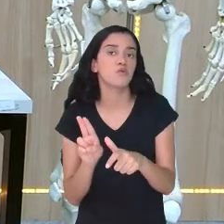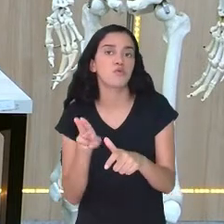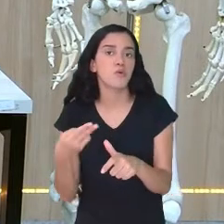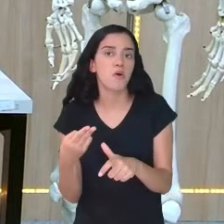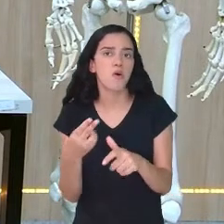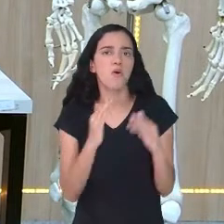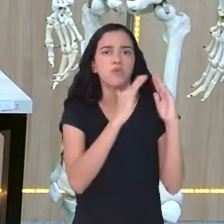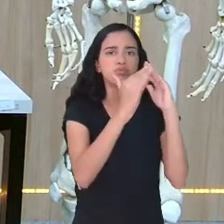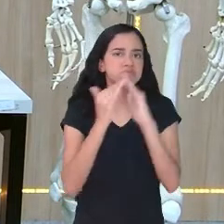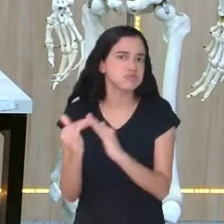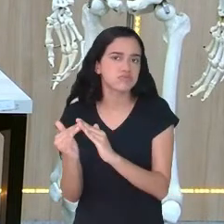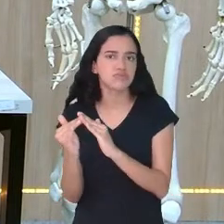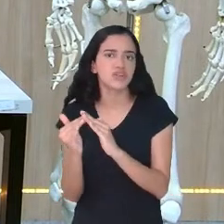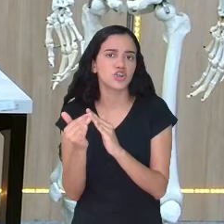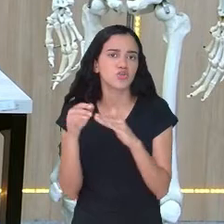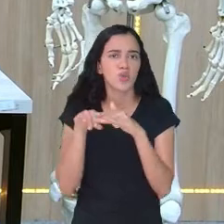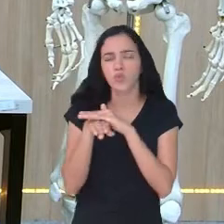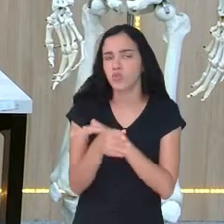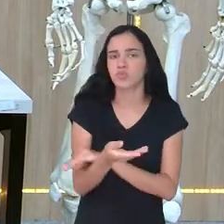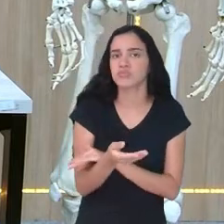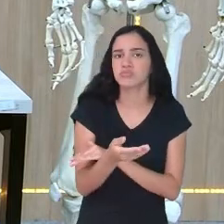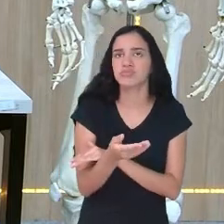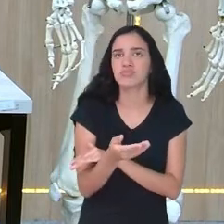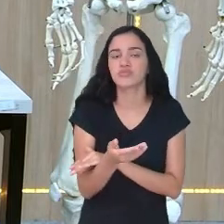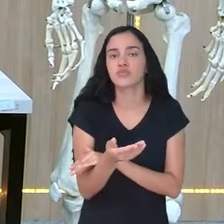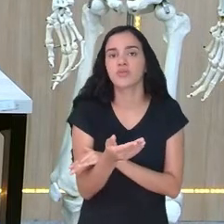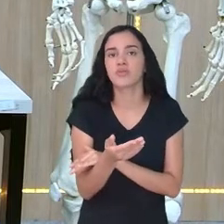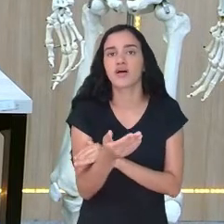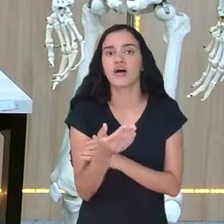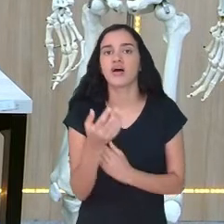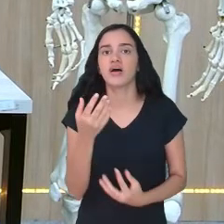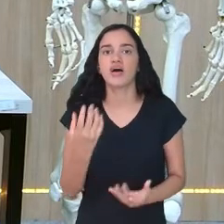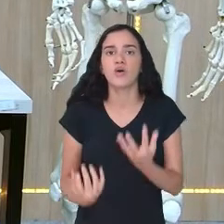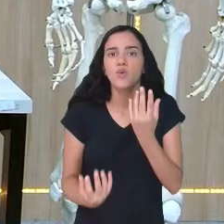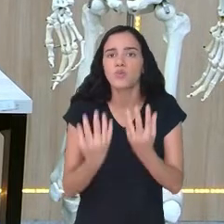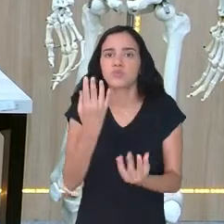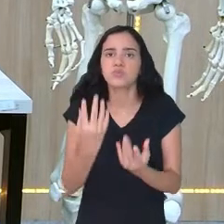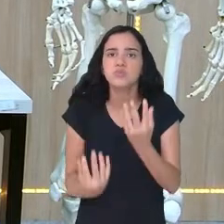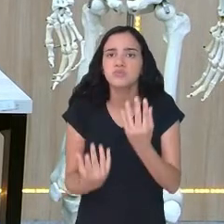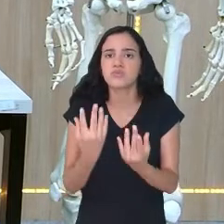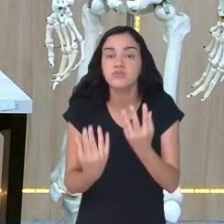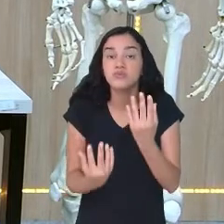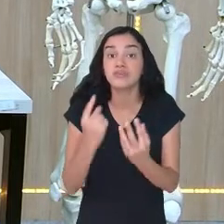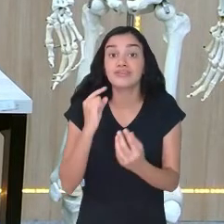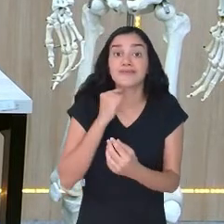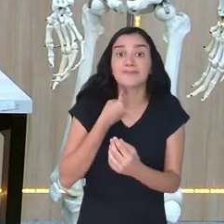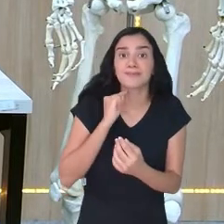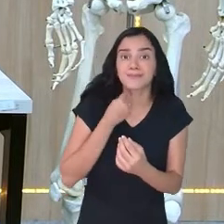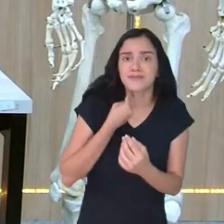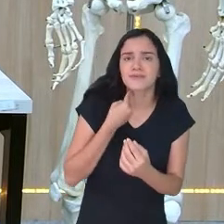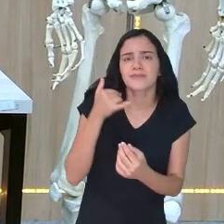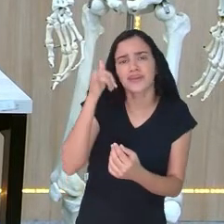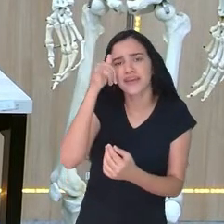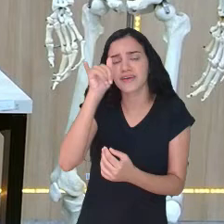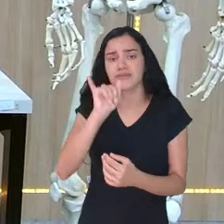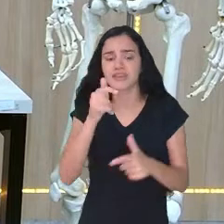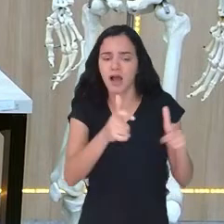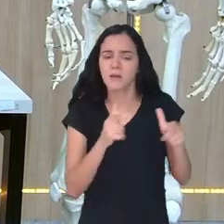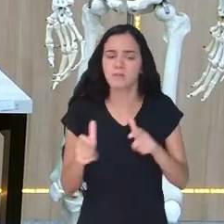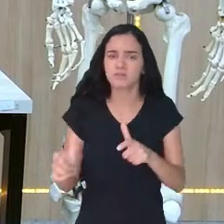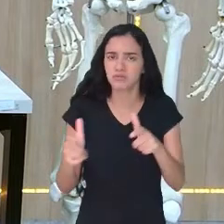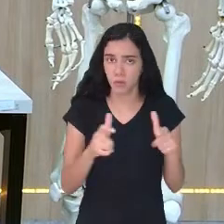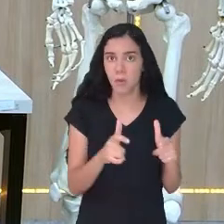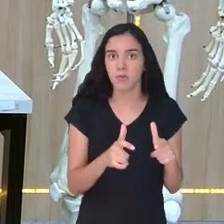alguns vizinhos que costumam colocar fogo em lixo. Então, evitar estar nesses